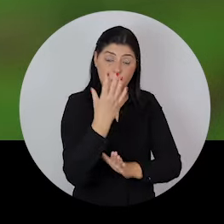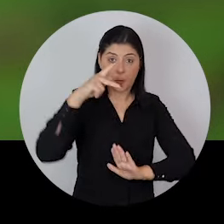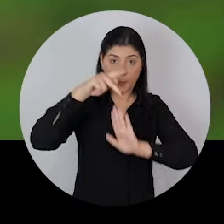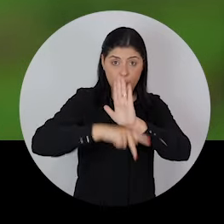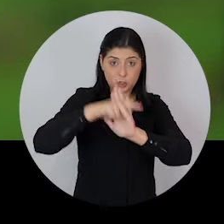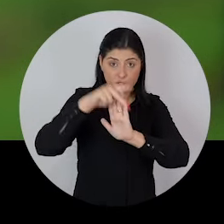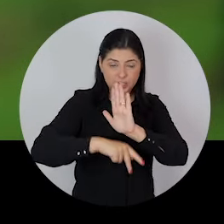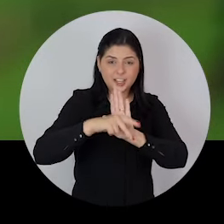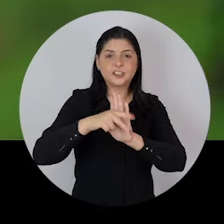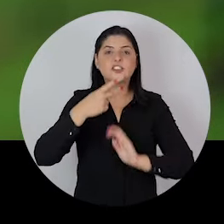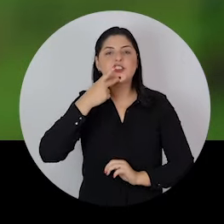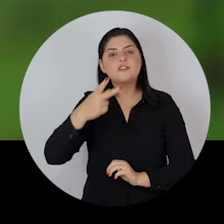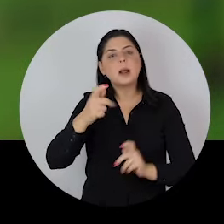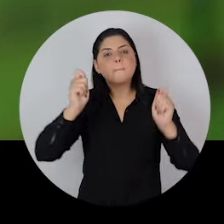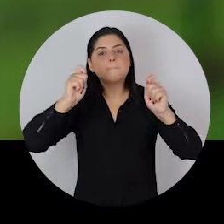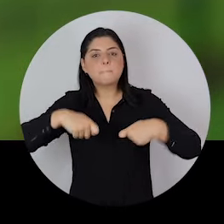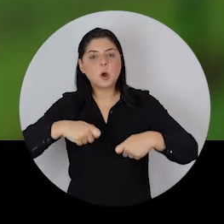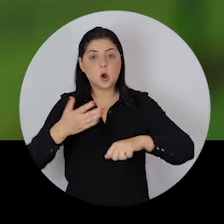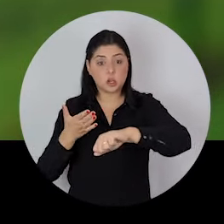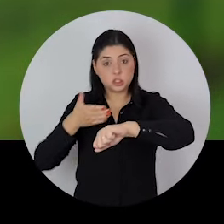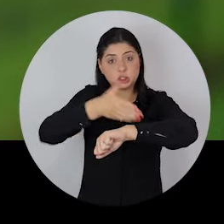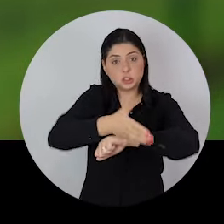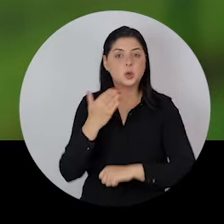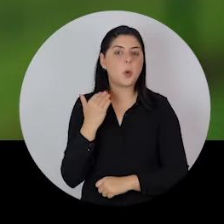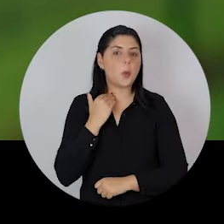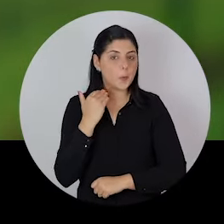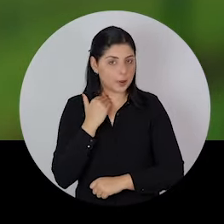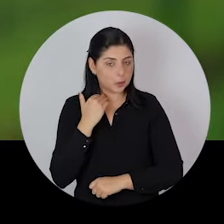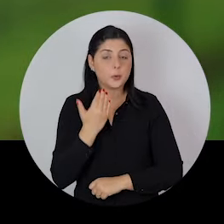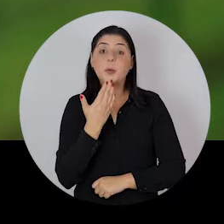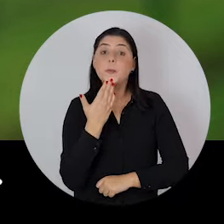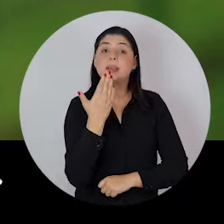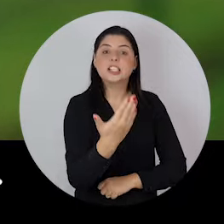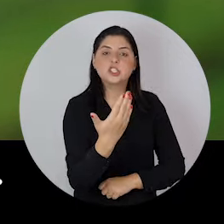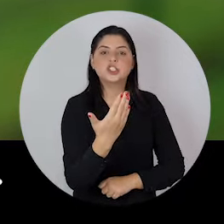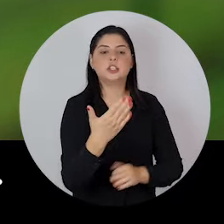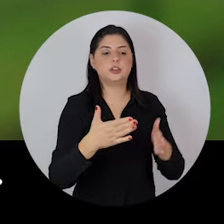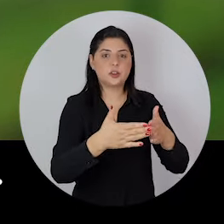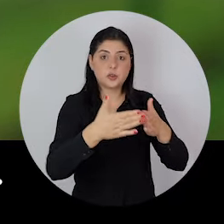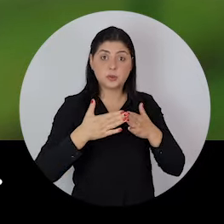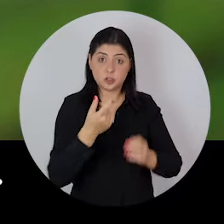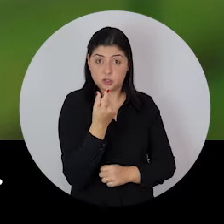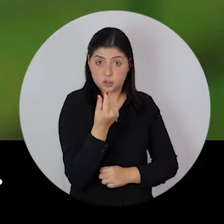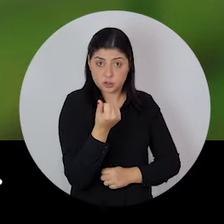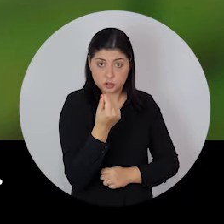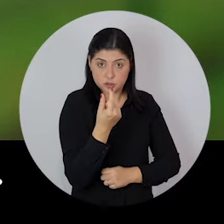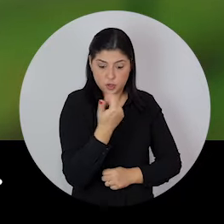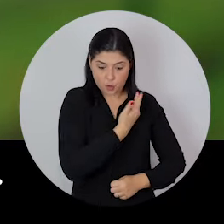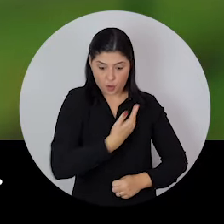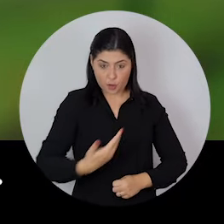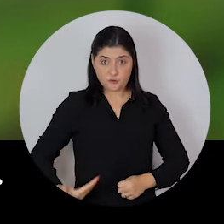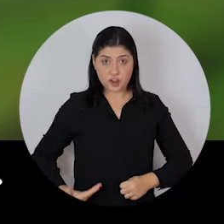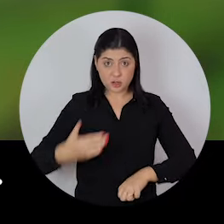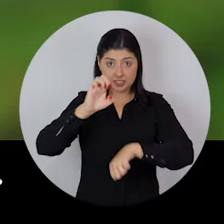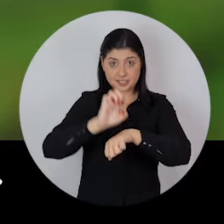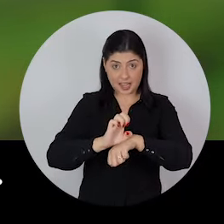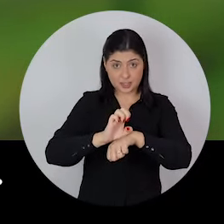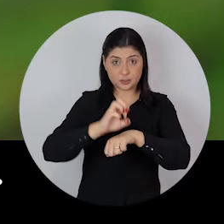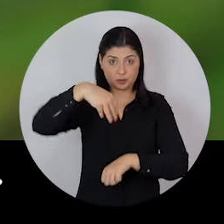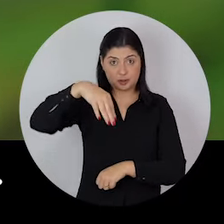um fundo de aval com ele você vai poder ir numa instituição bancária pegar um empréstimo e o governo de Mato Grosso